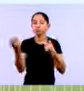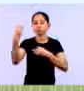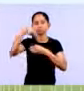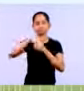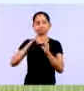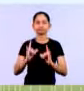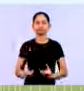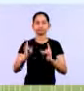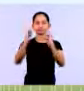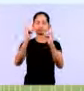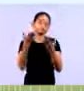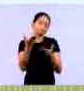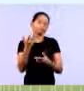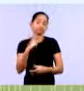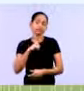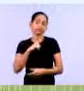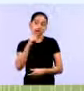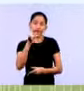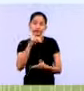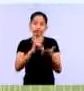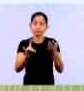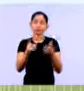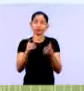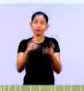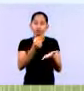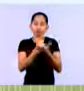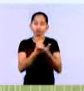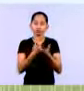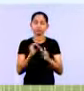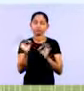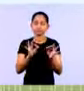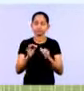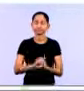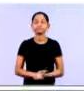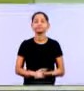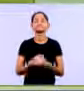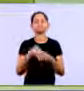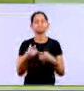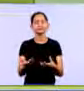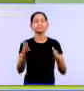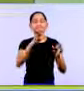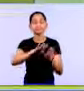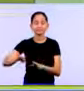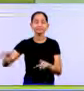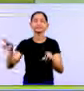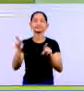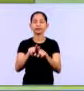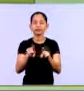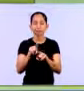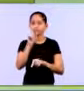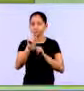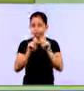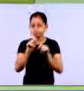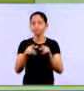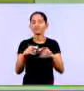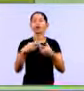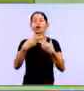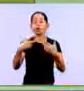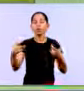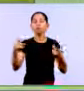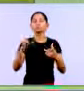finalidades da instituição dos tributos. Bom, além disso, nós temos que os